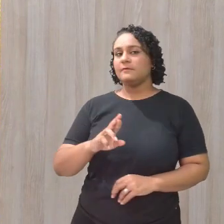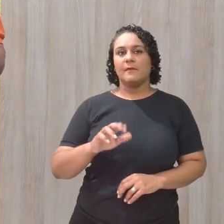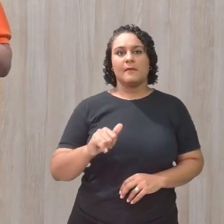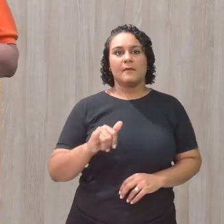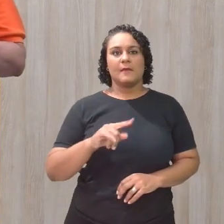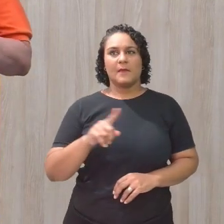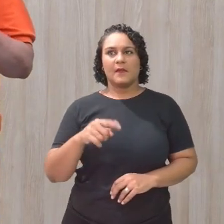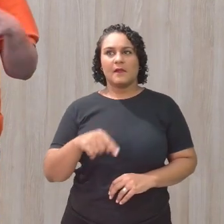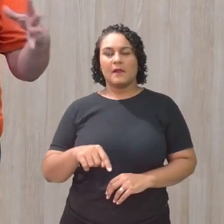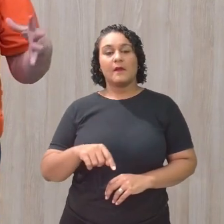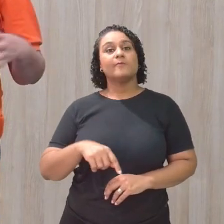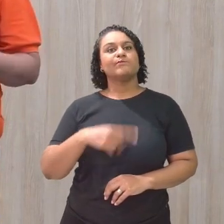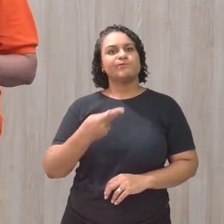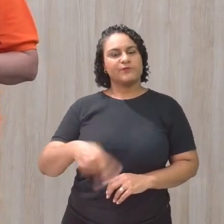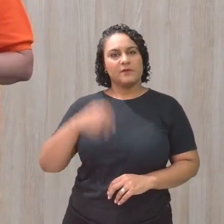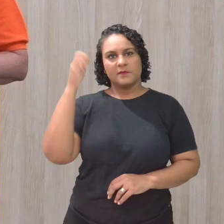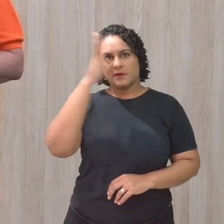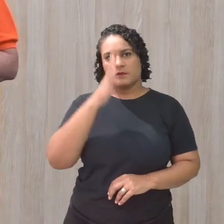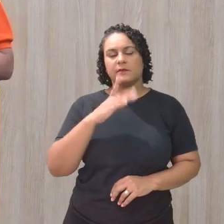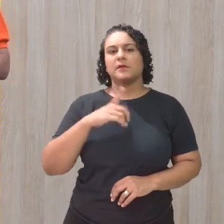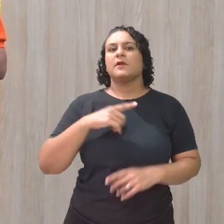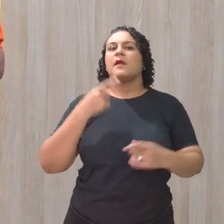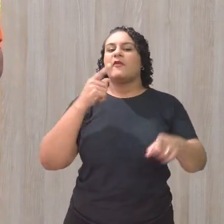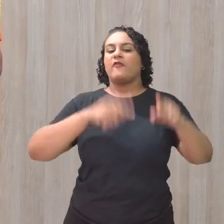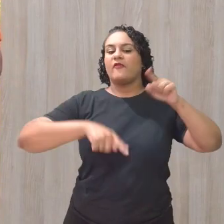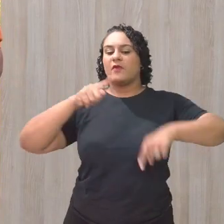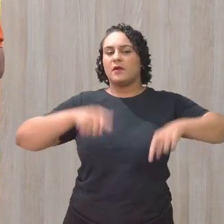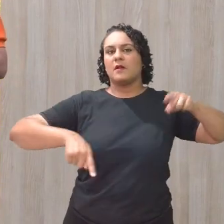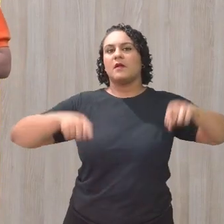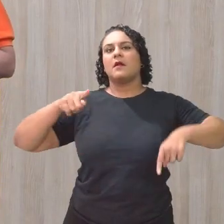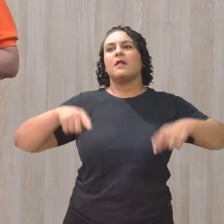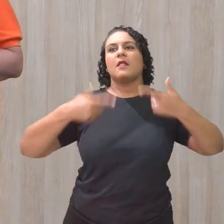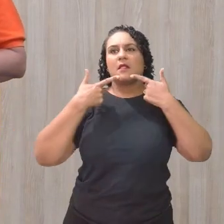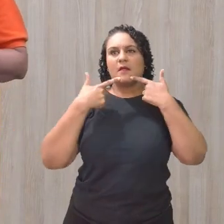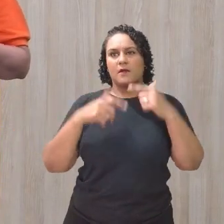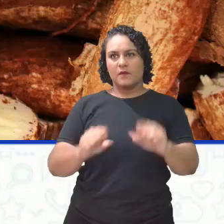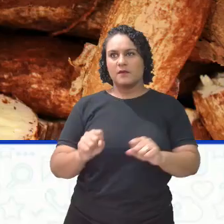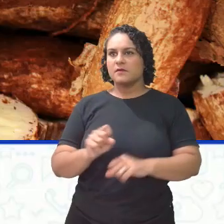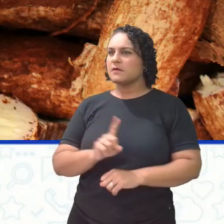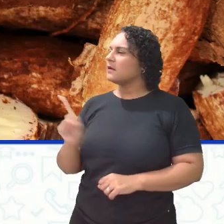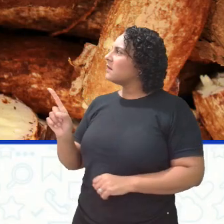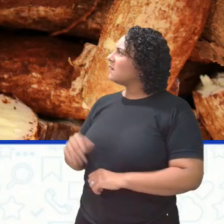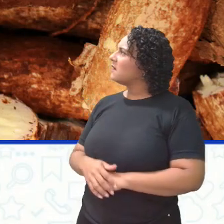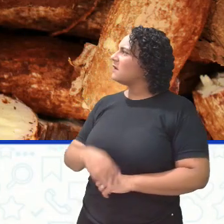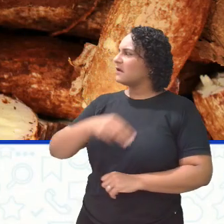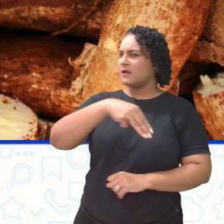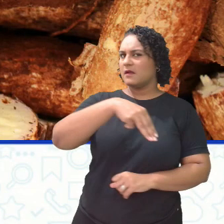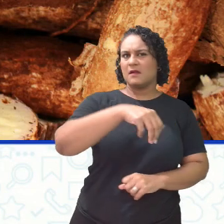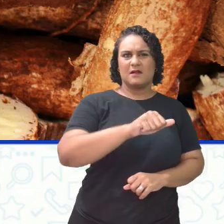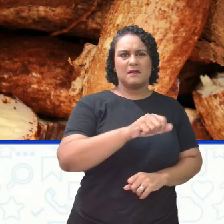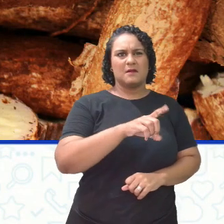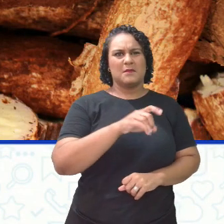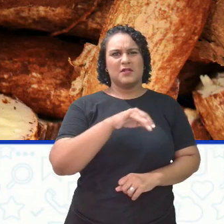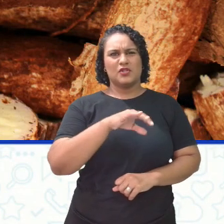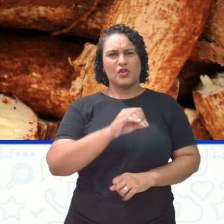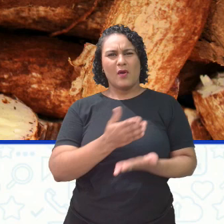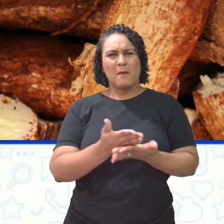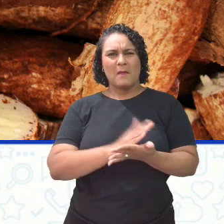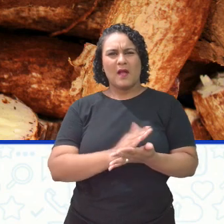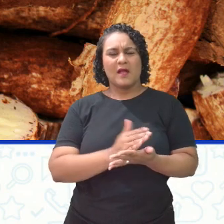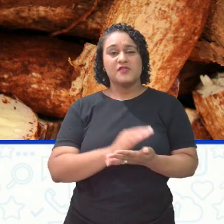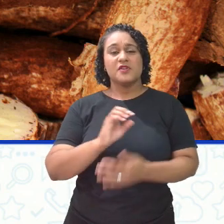no Brasil, ela tem uma variação linguística. E aí, é mandioca ou macaxeira ou